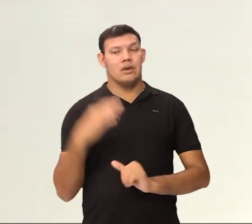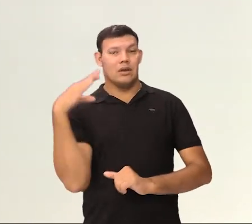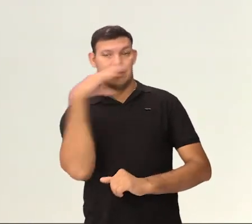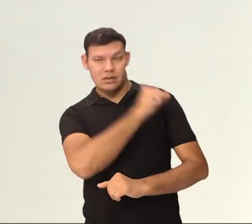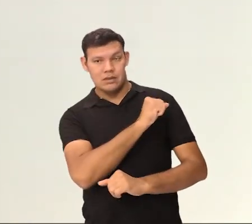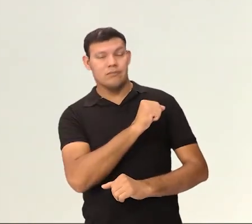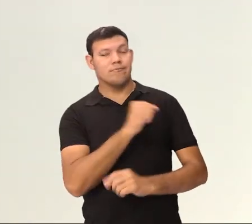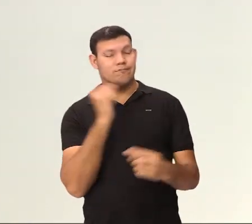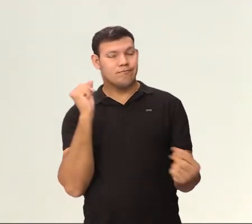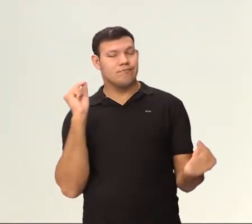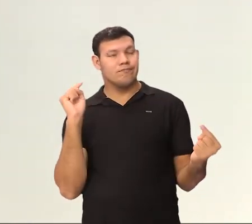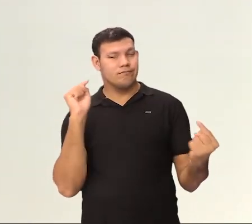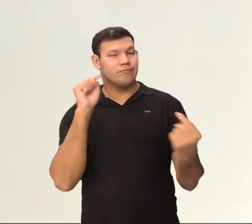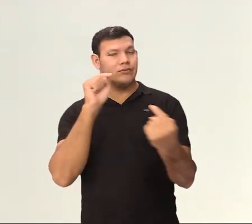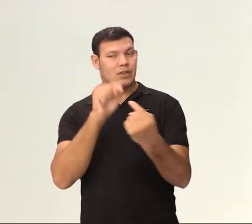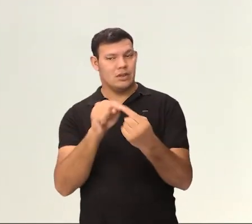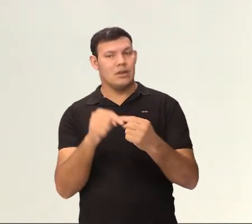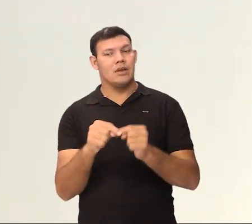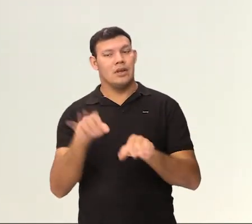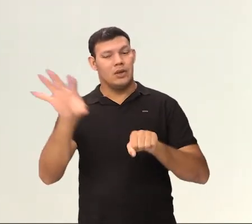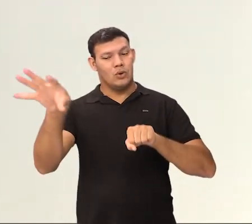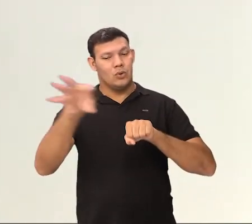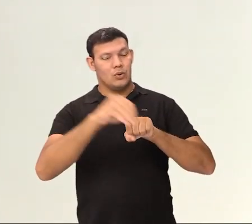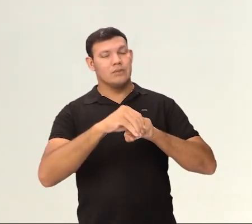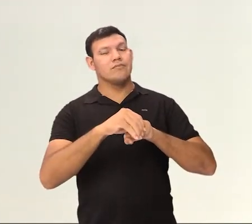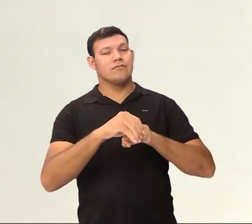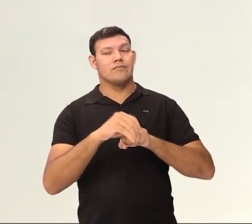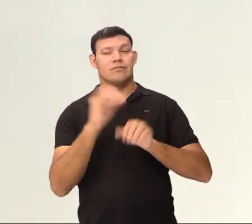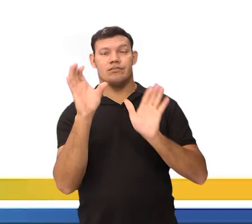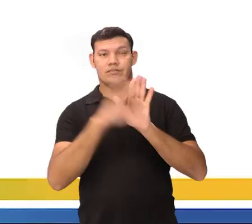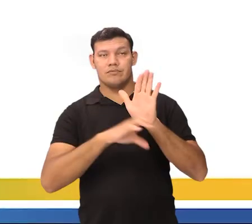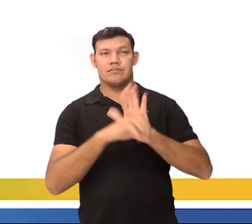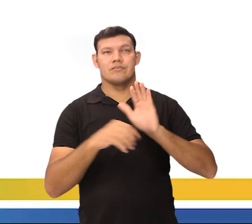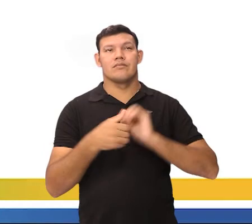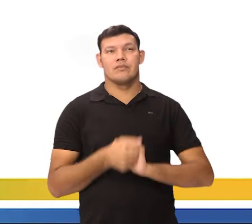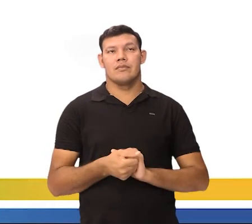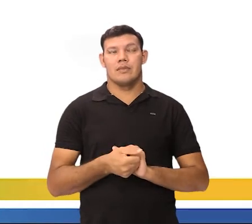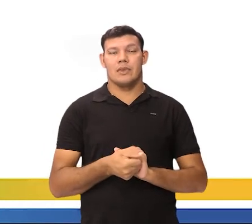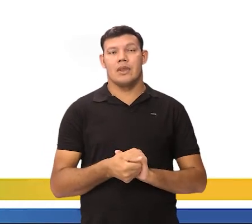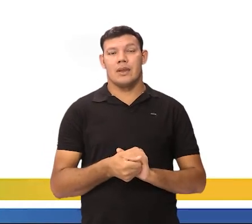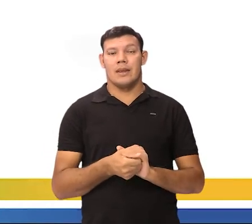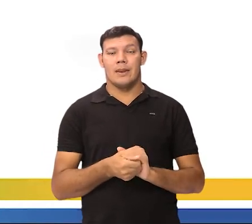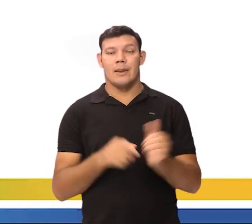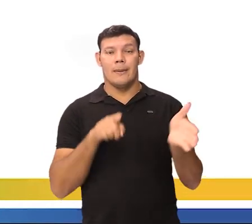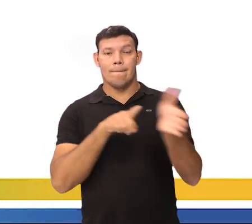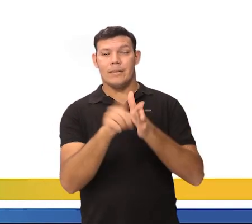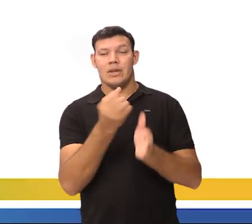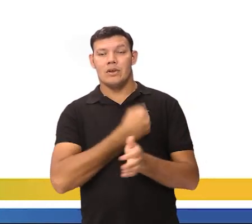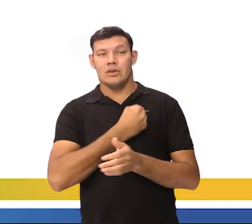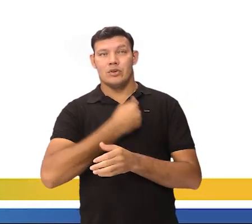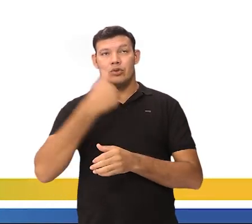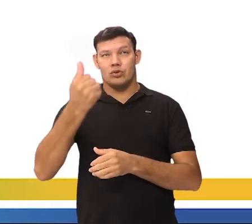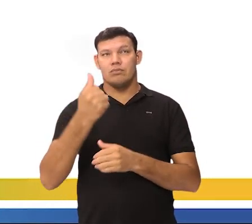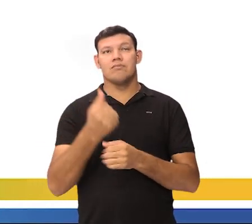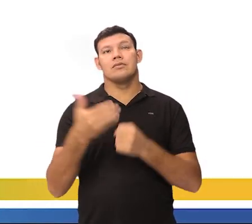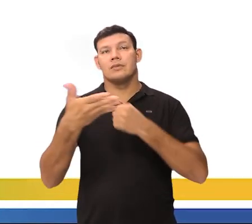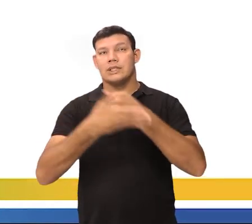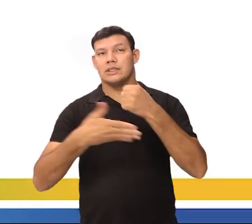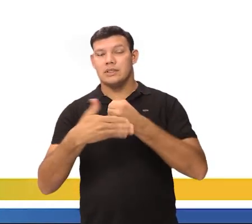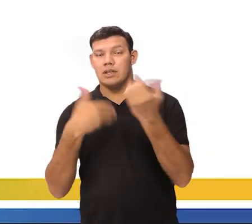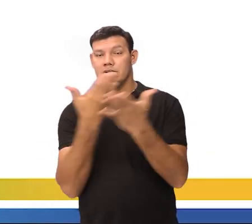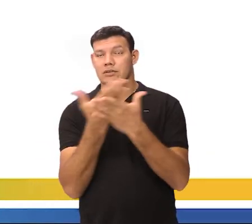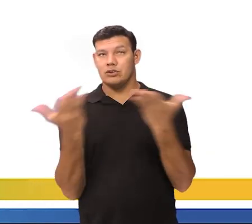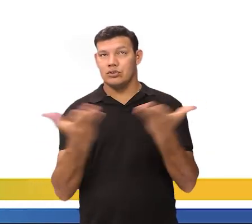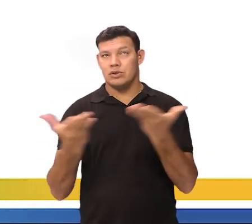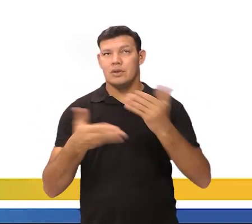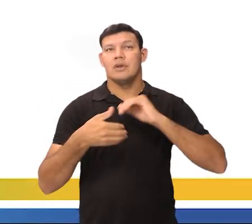para a gente, bem objetivas para a gente melhor memorizar esse conteúdo, certo? Primeiro, com base na nossa aula, podemos concluir